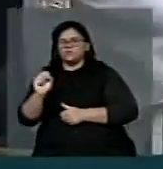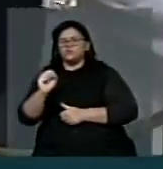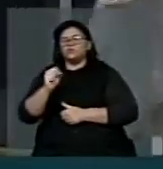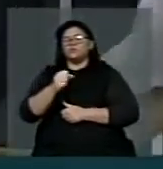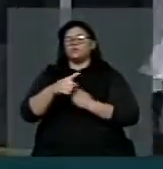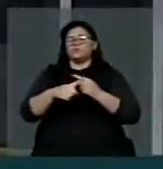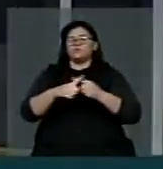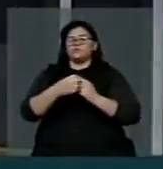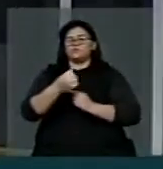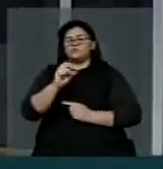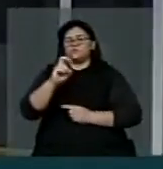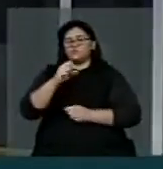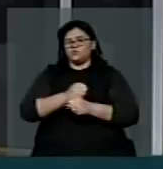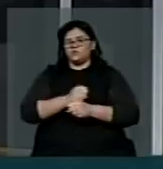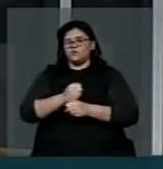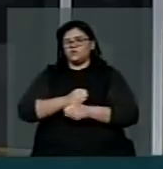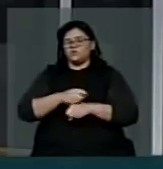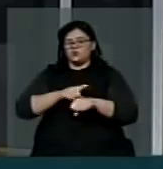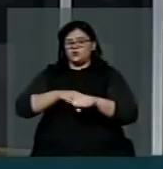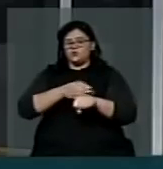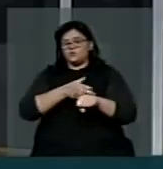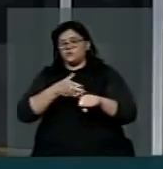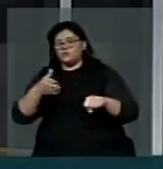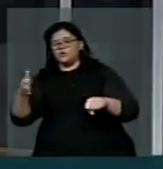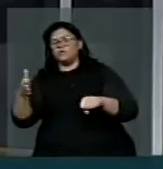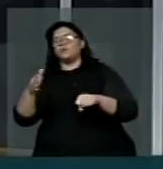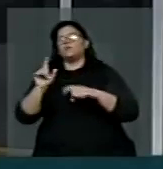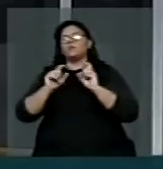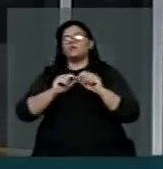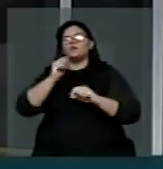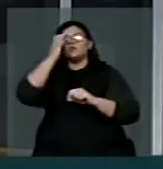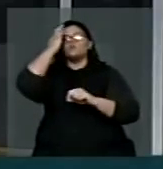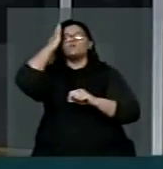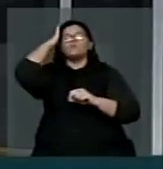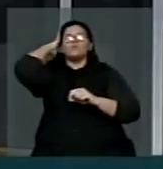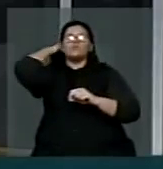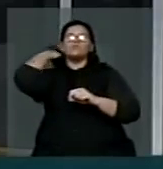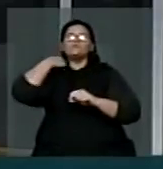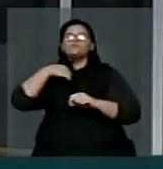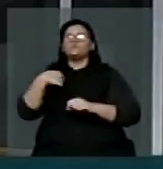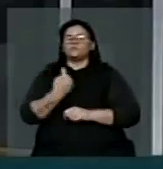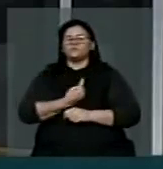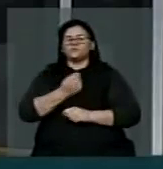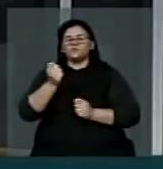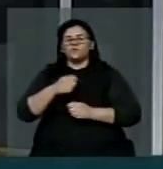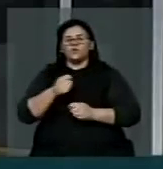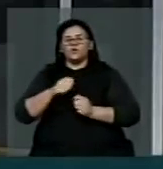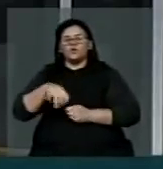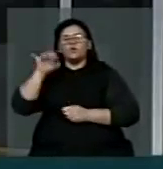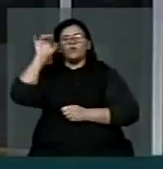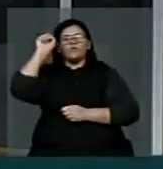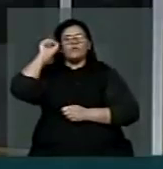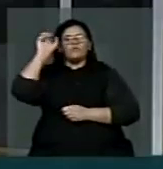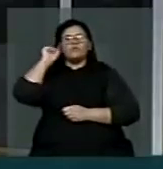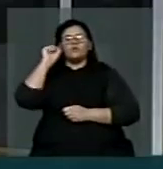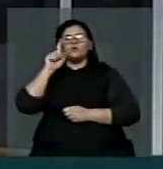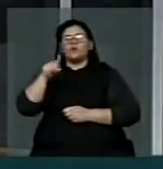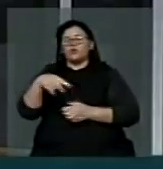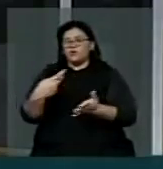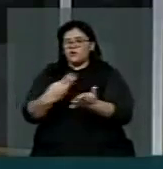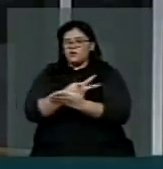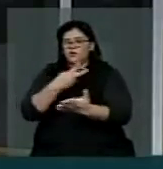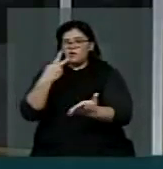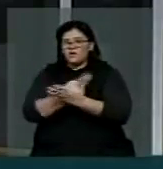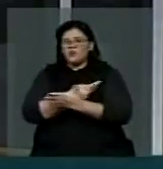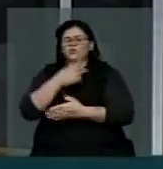o tempo necessário, foi o tempo necessário para que nós pudéssemos ouvir que foi um erro dessa